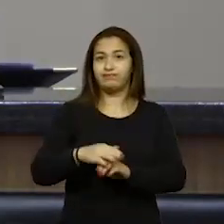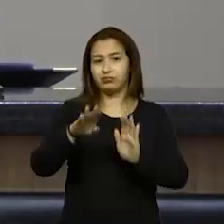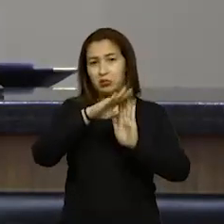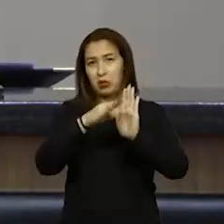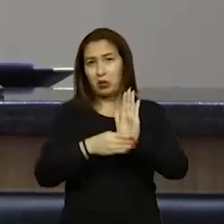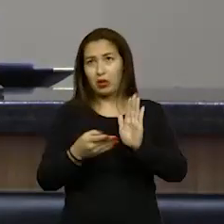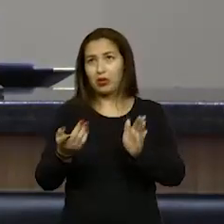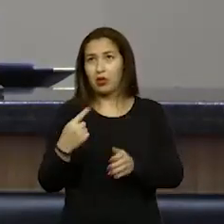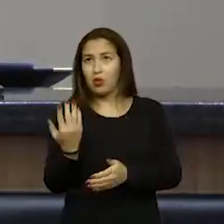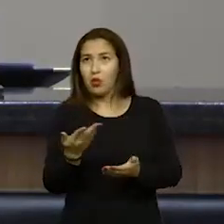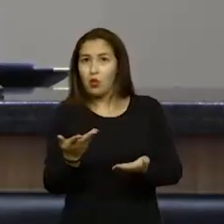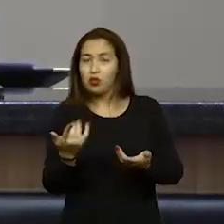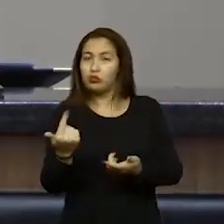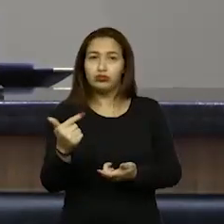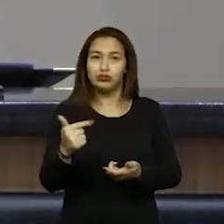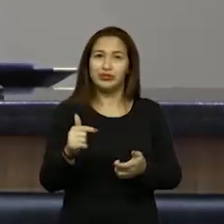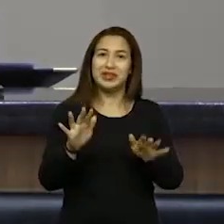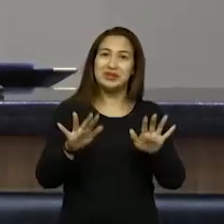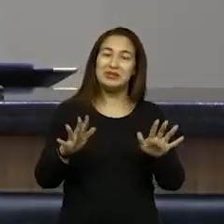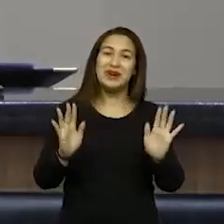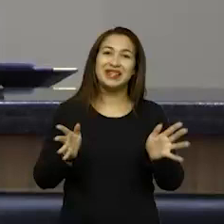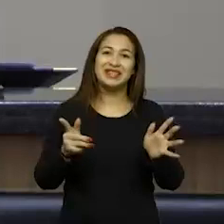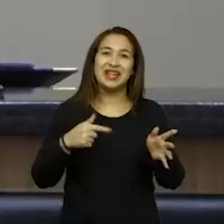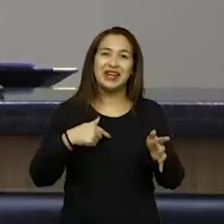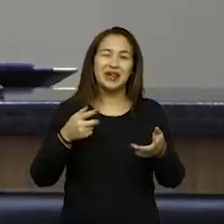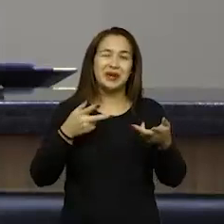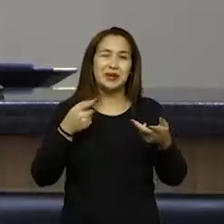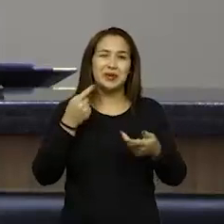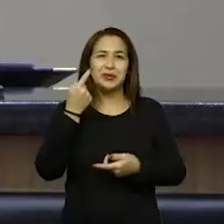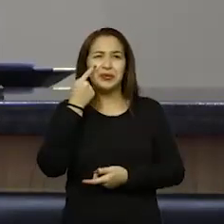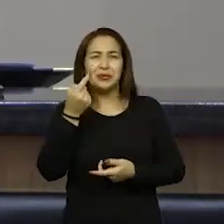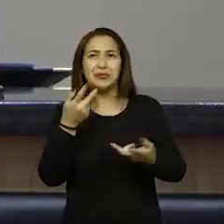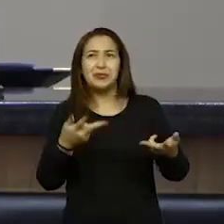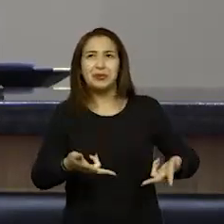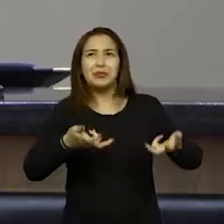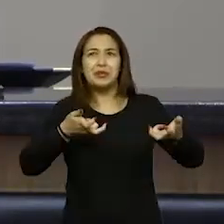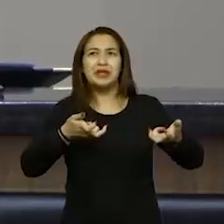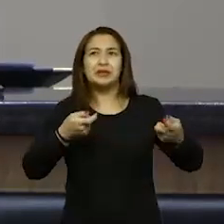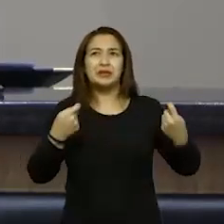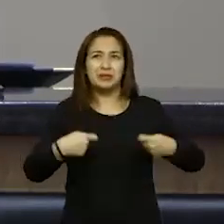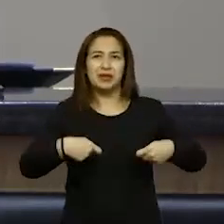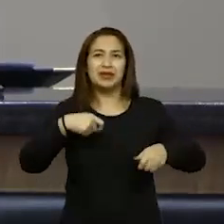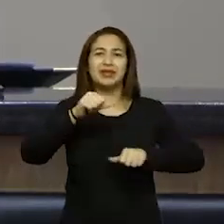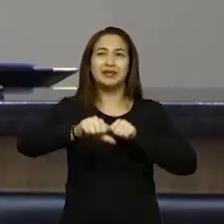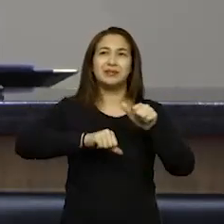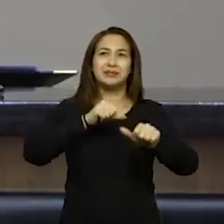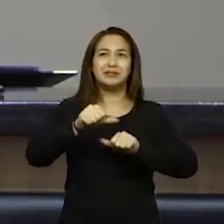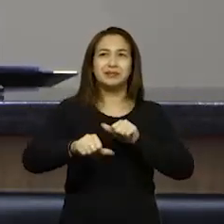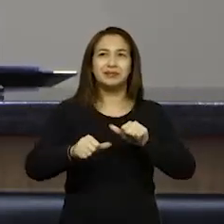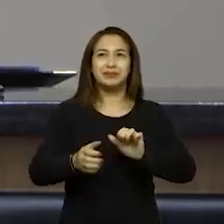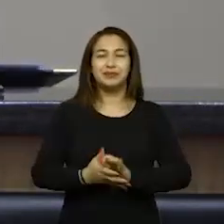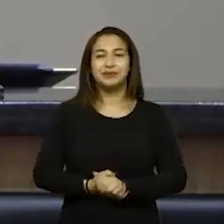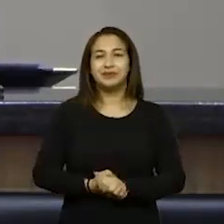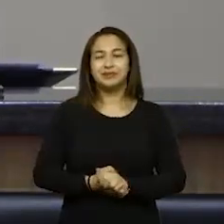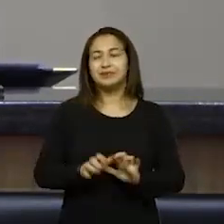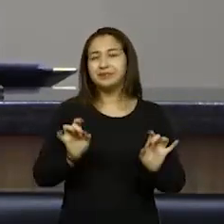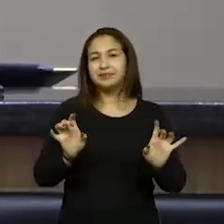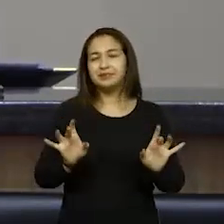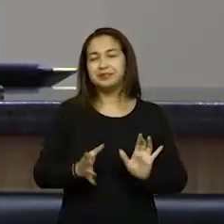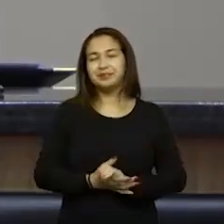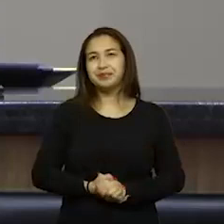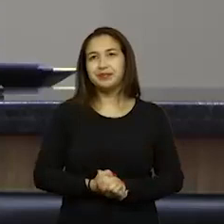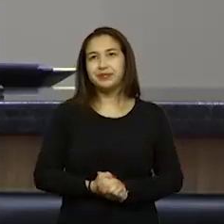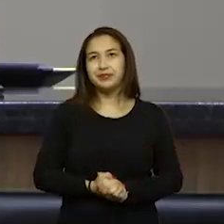eu acabei me certificando que nós precisaríamos fazer essa mudança. Era isso, senhores deputados.